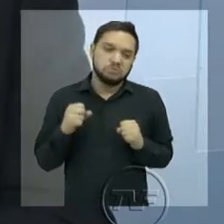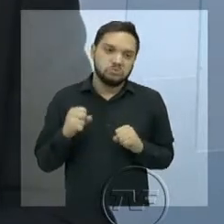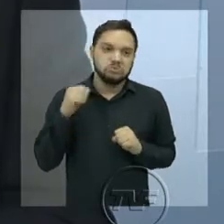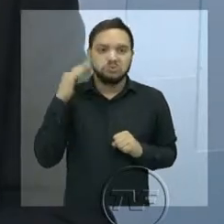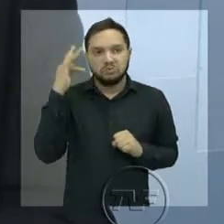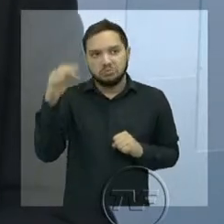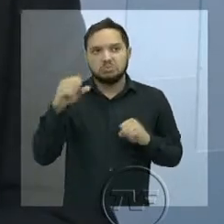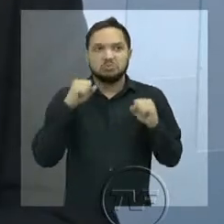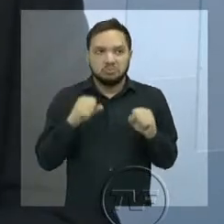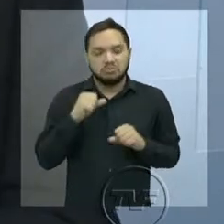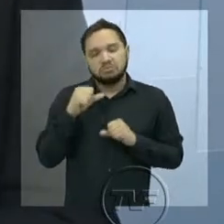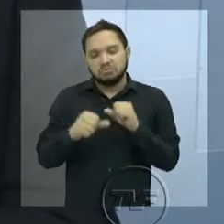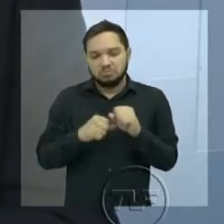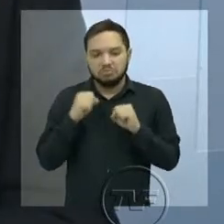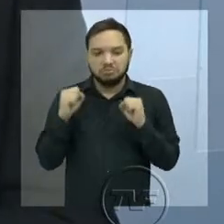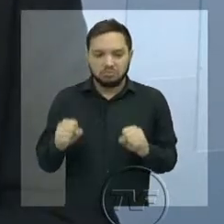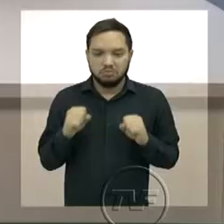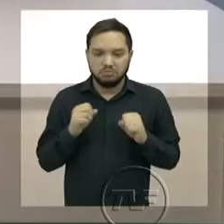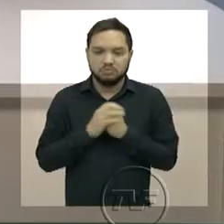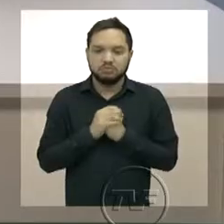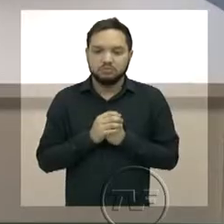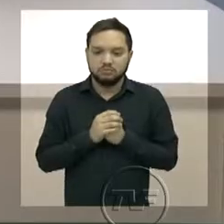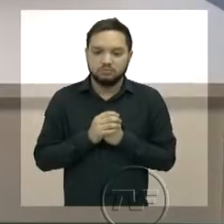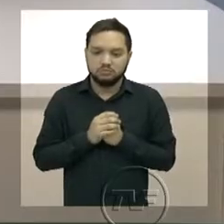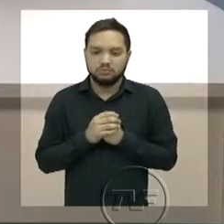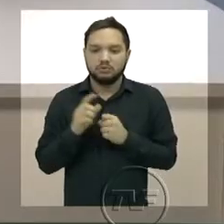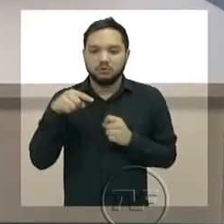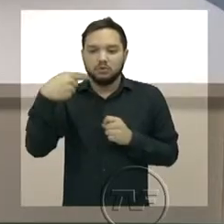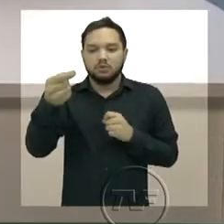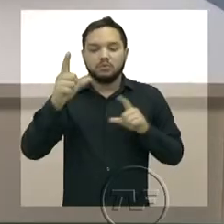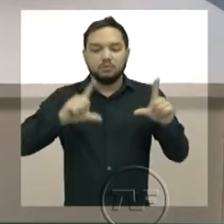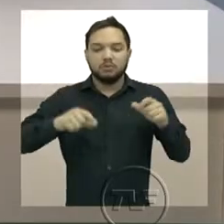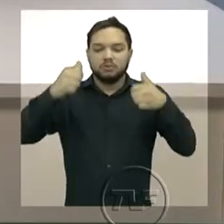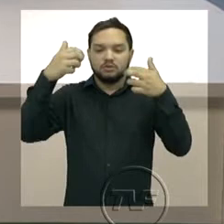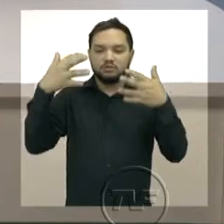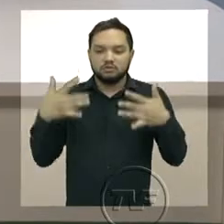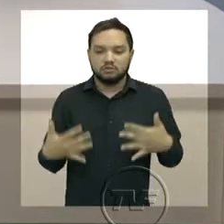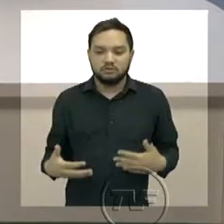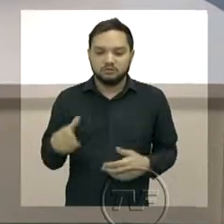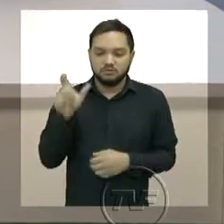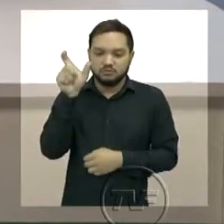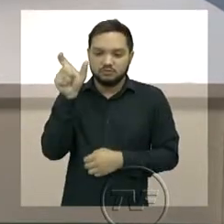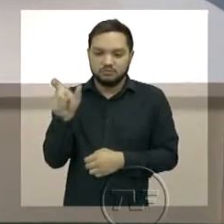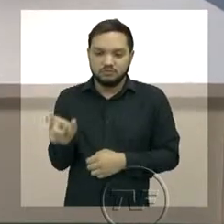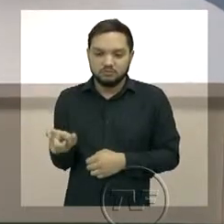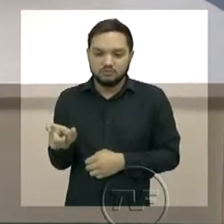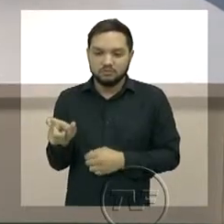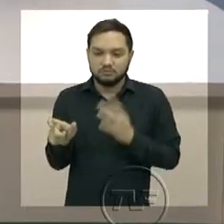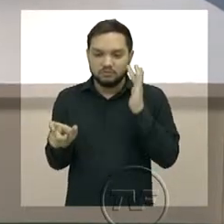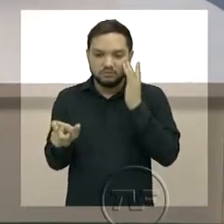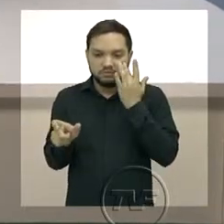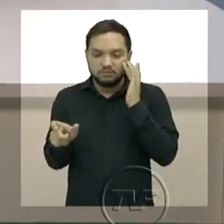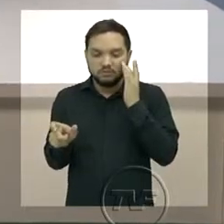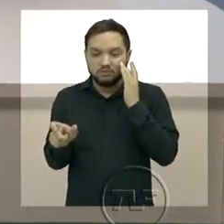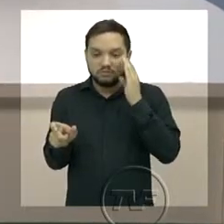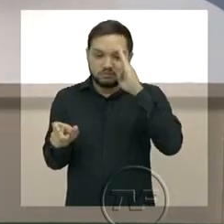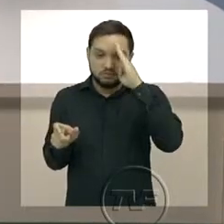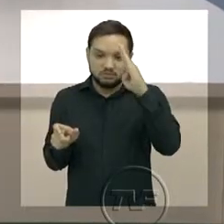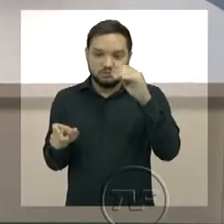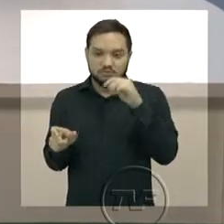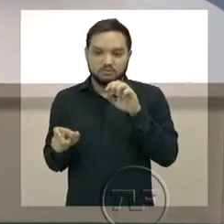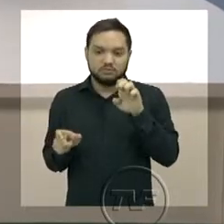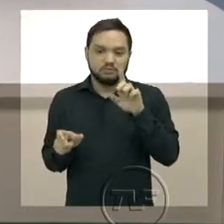vir a mudar, com certeza. Muito bem. E no próximo programa nós vamos falar de uma figura que eu acho que é o coringa do jogo aí,